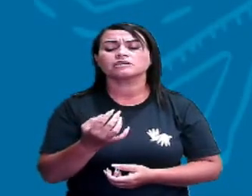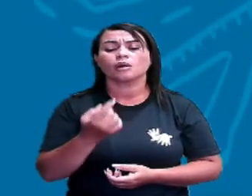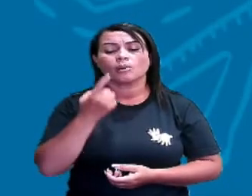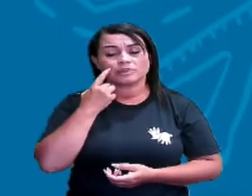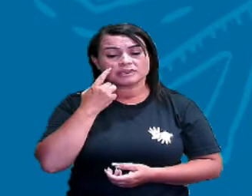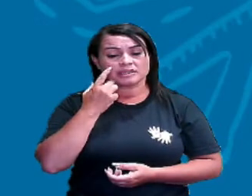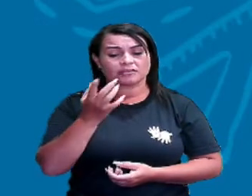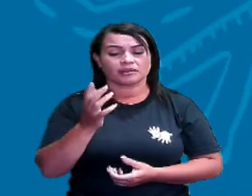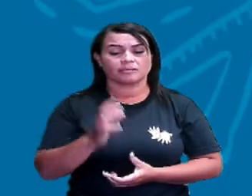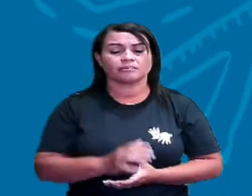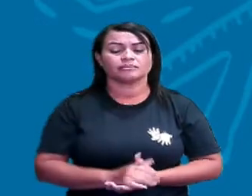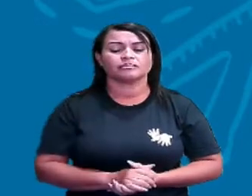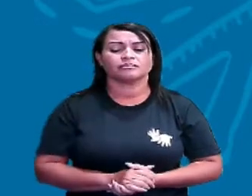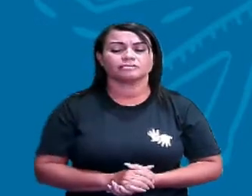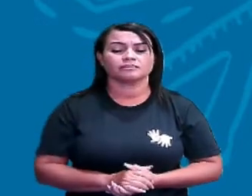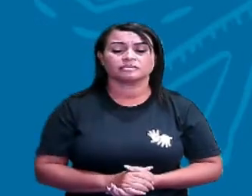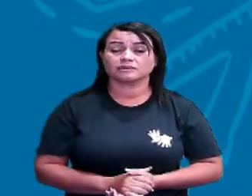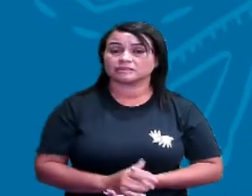ó,